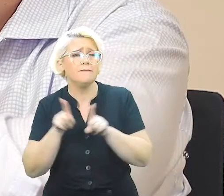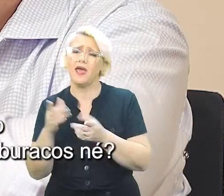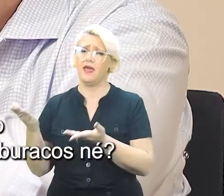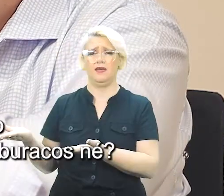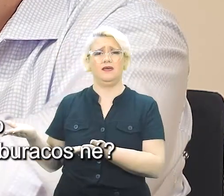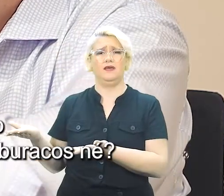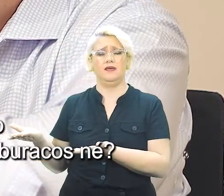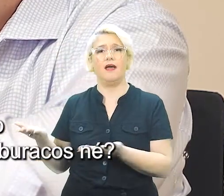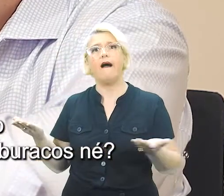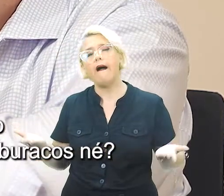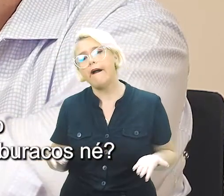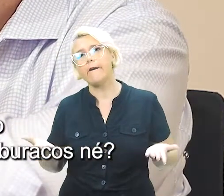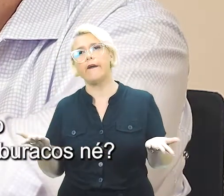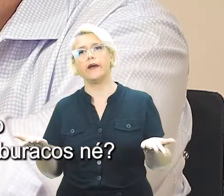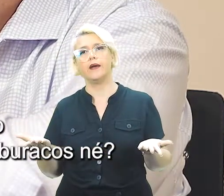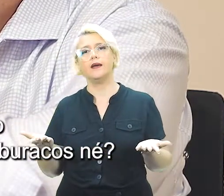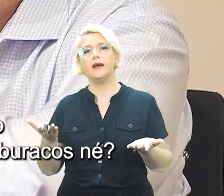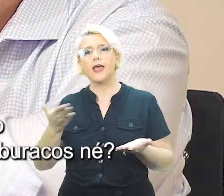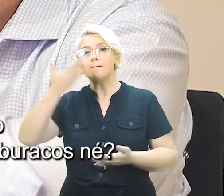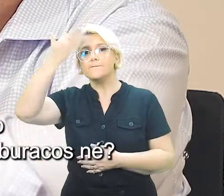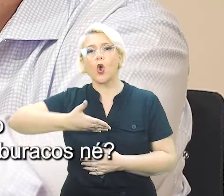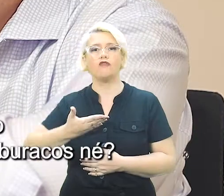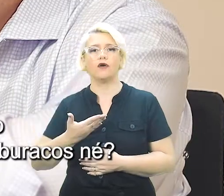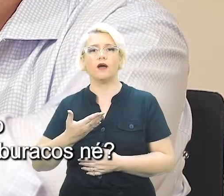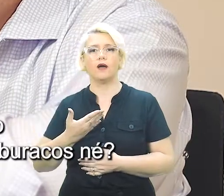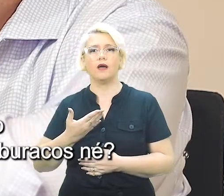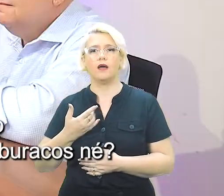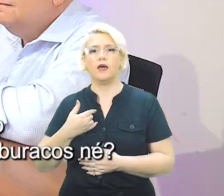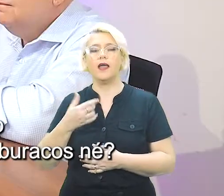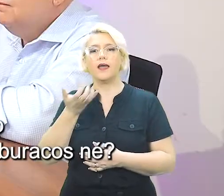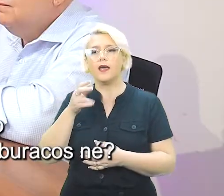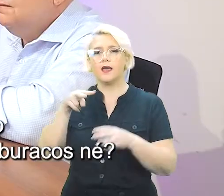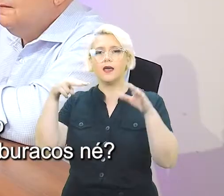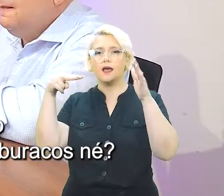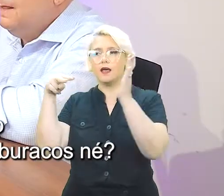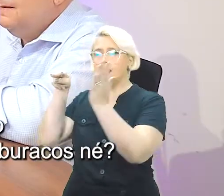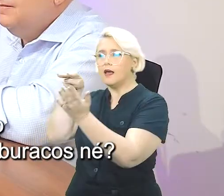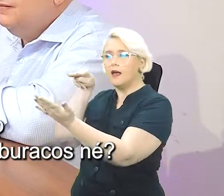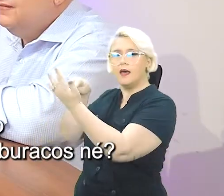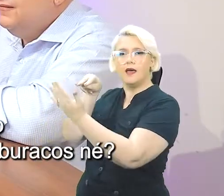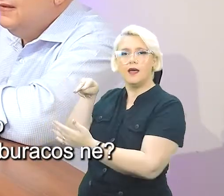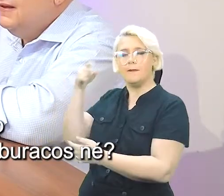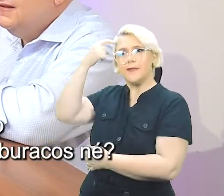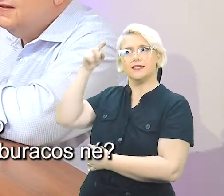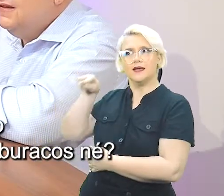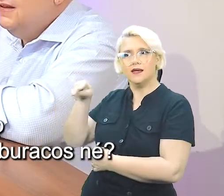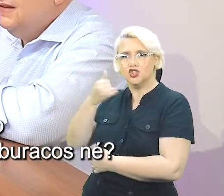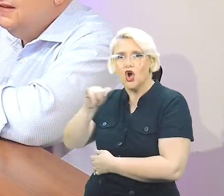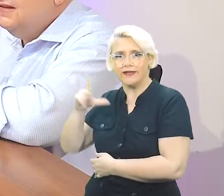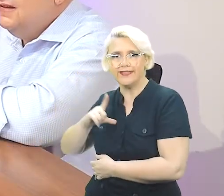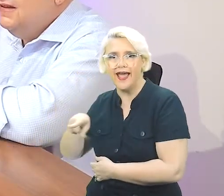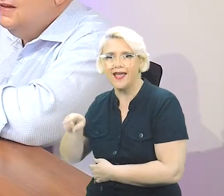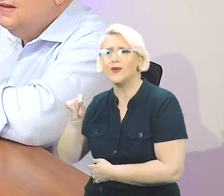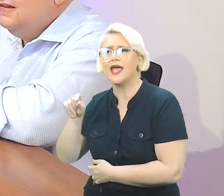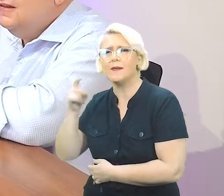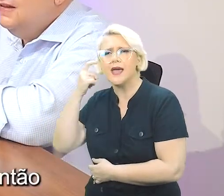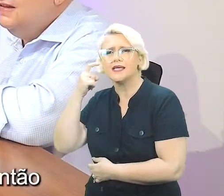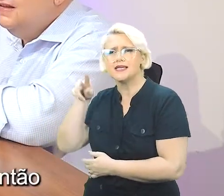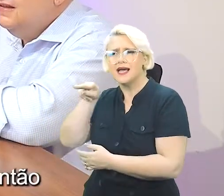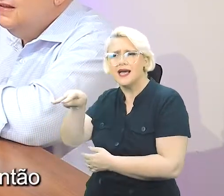Isso. Agora, ela quer comprovar, ela põe o dedo na tomada para comprovar o que ela pensa naqueles buracos, né?